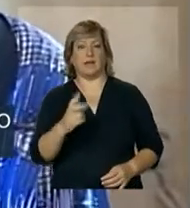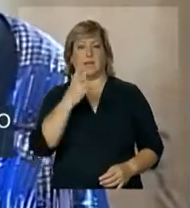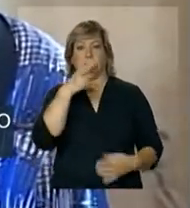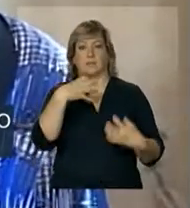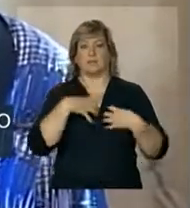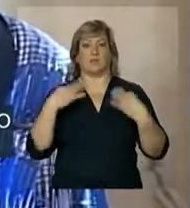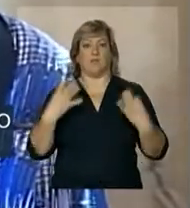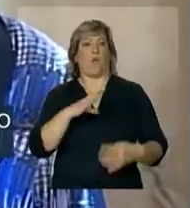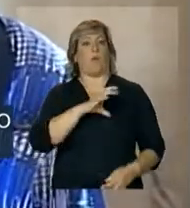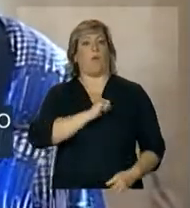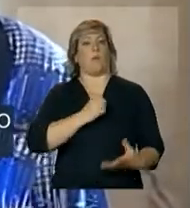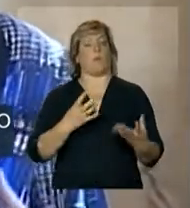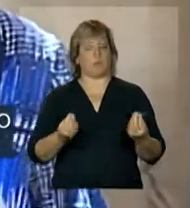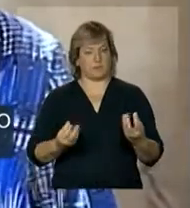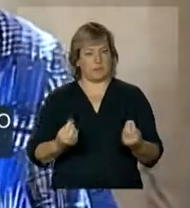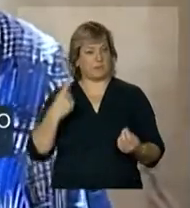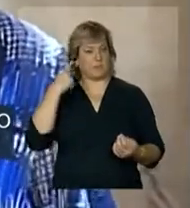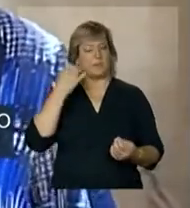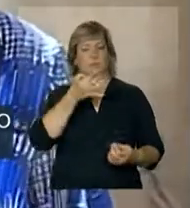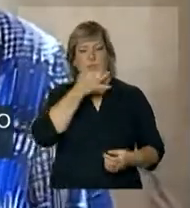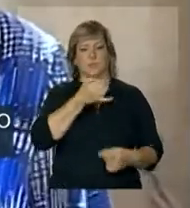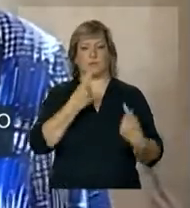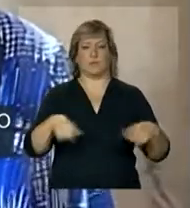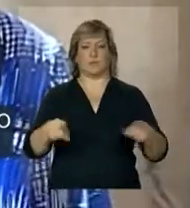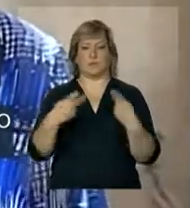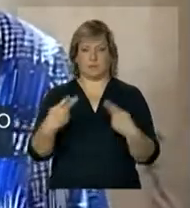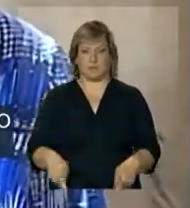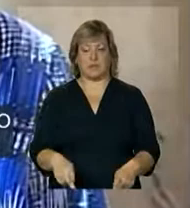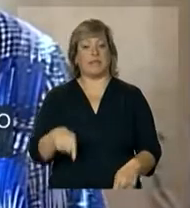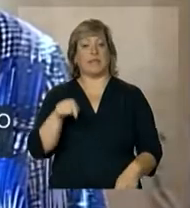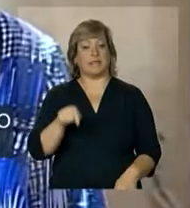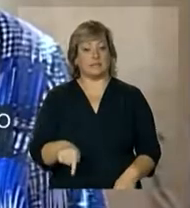seduzem a todos. Esse jogo,